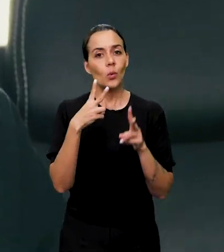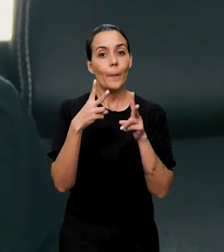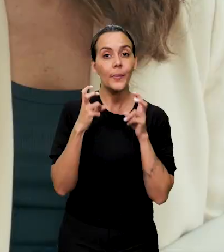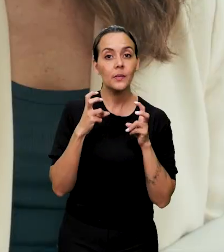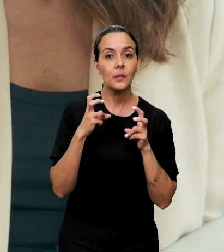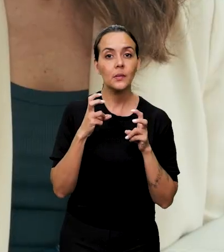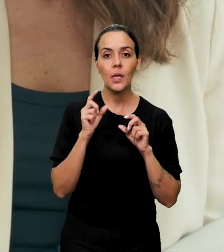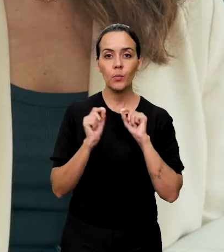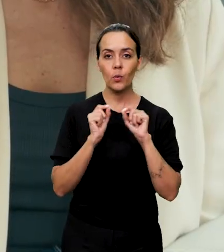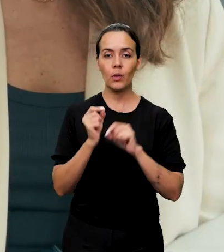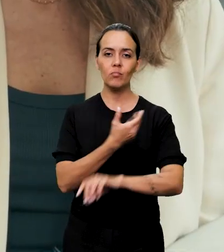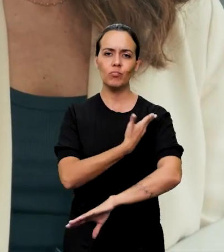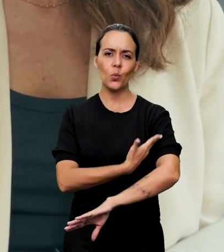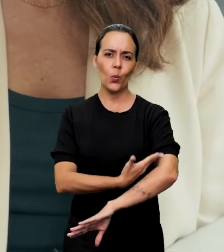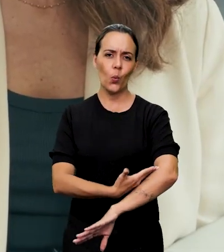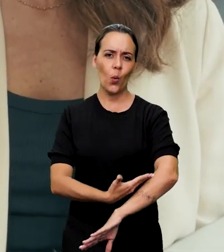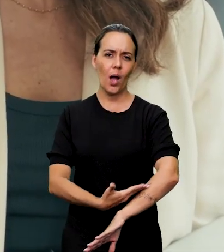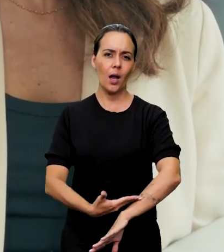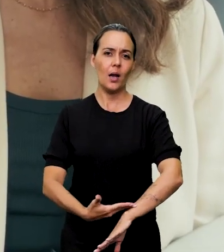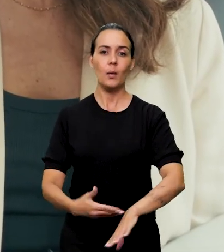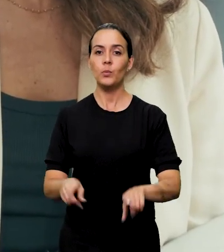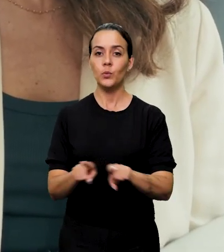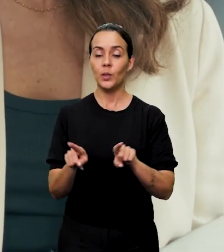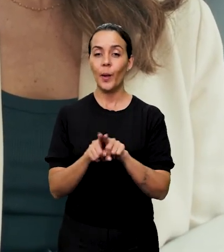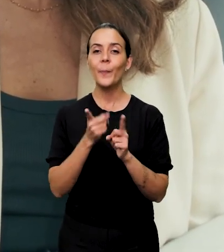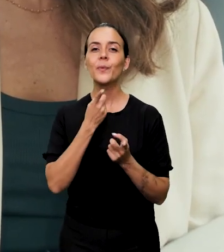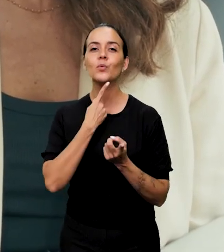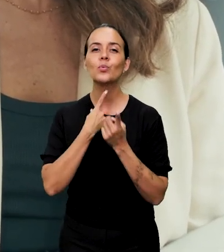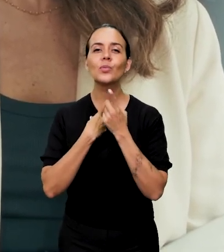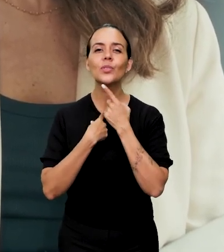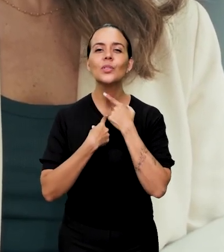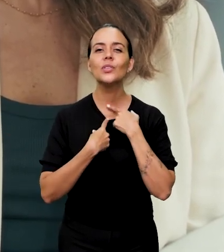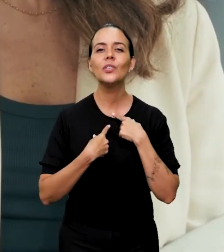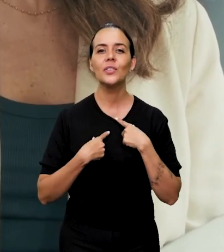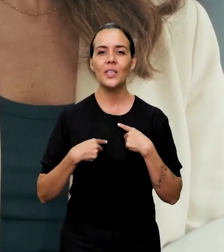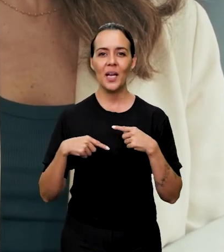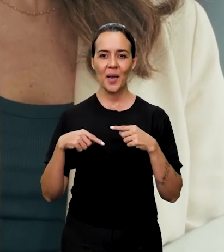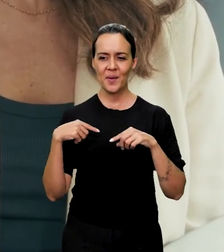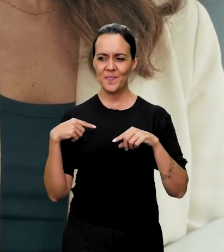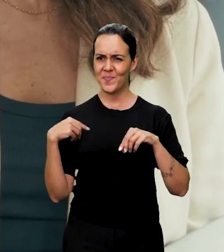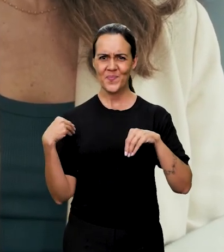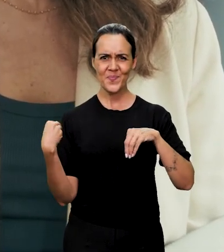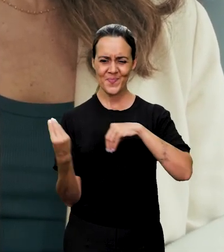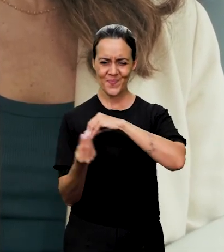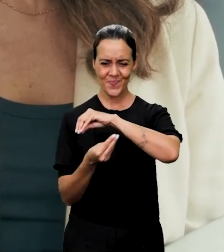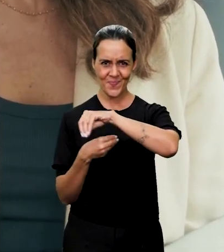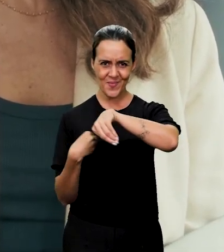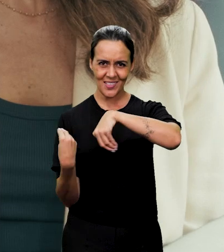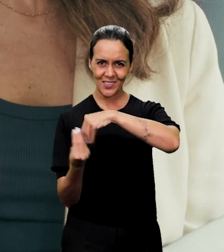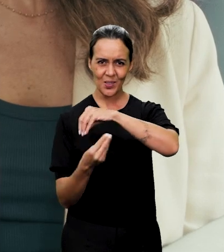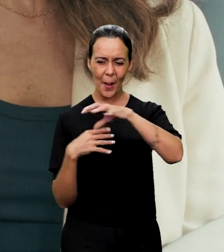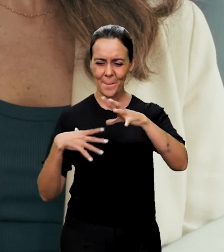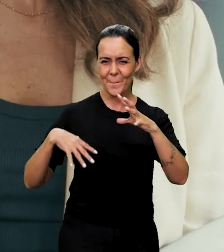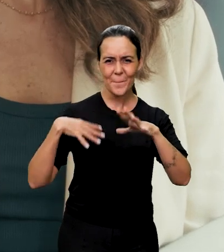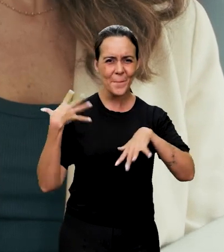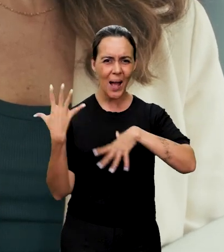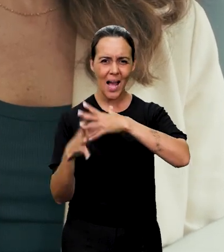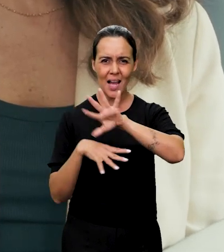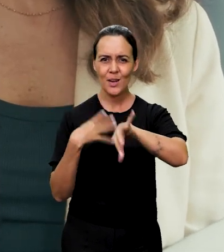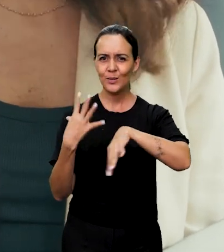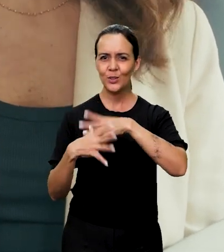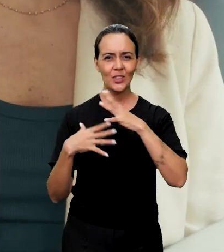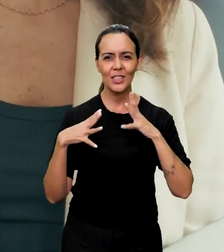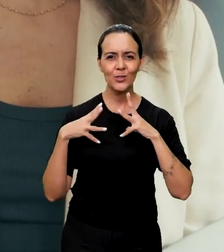vezes o hábito e o desejar o bagunçar o coreto talvez tenha, diminuído um pouco, essa